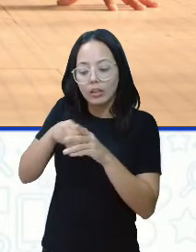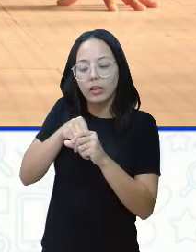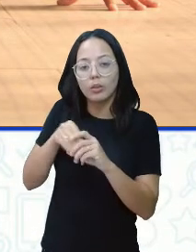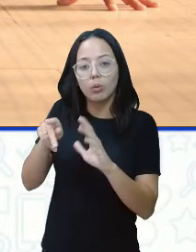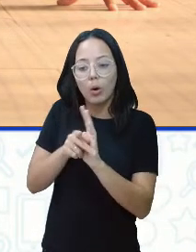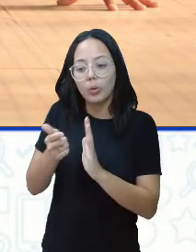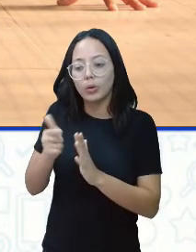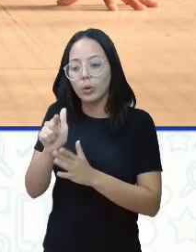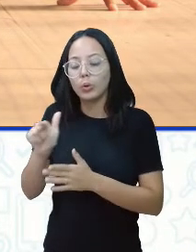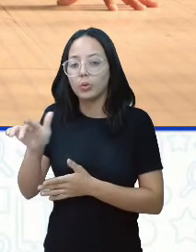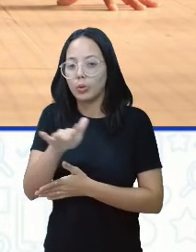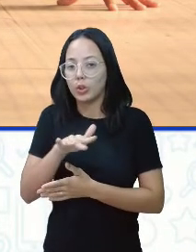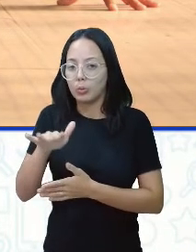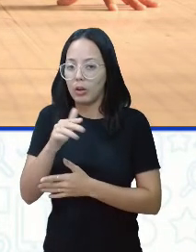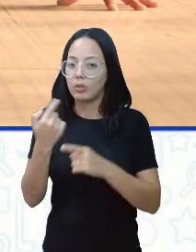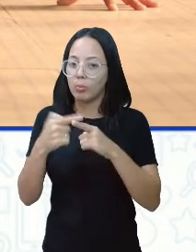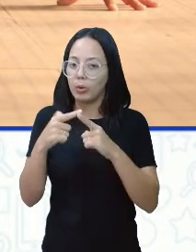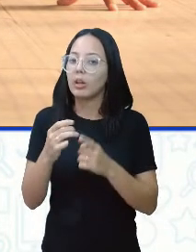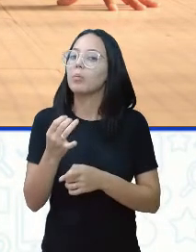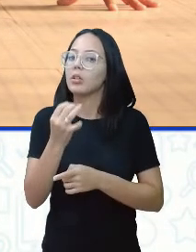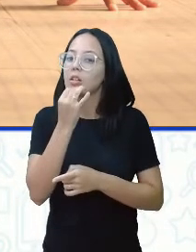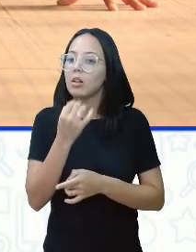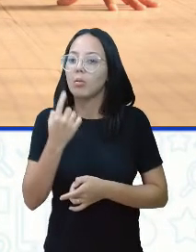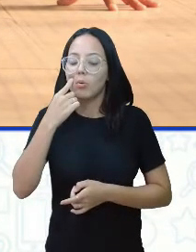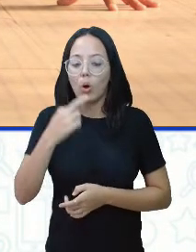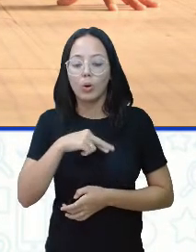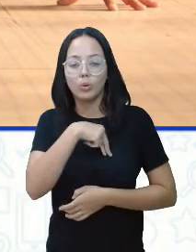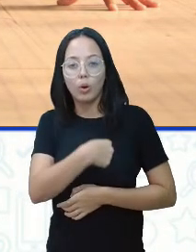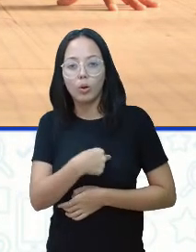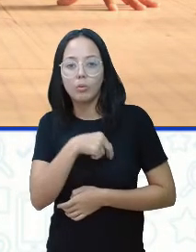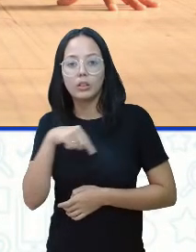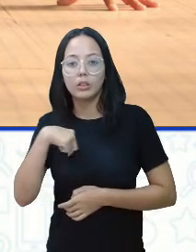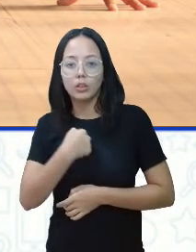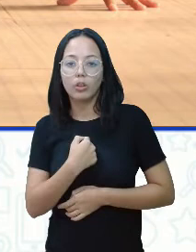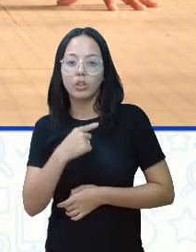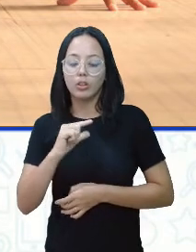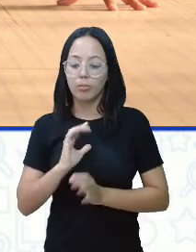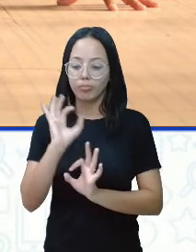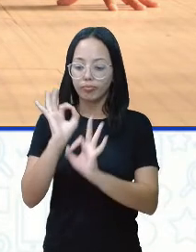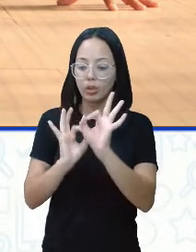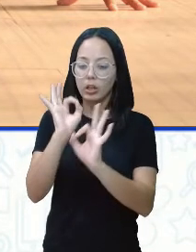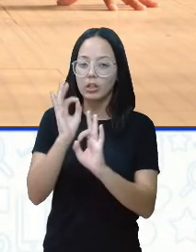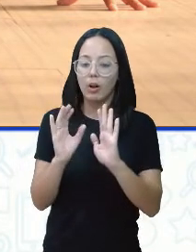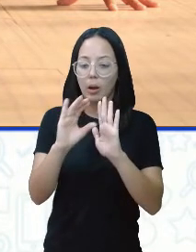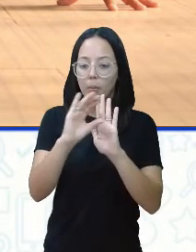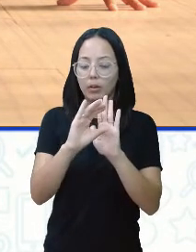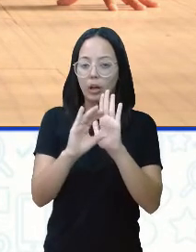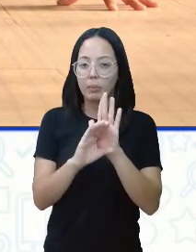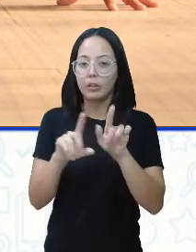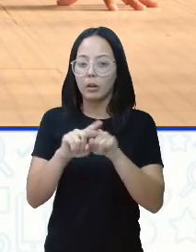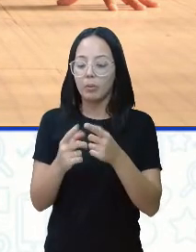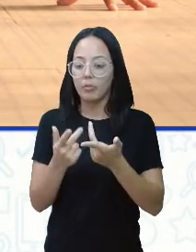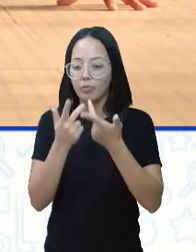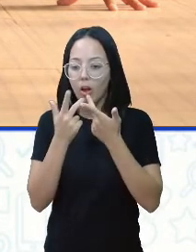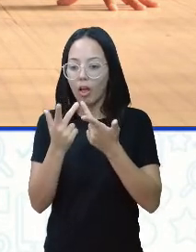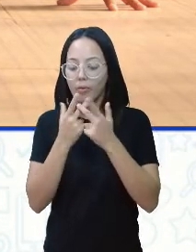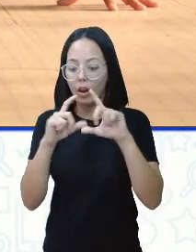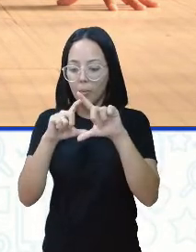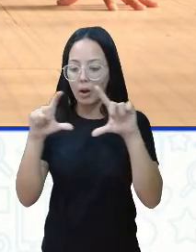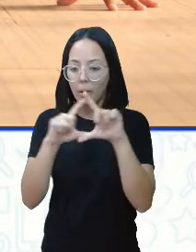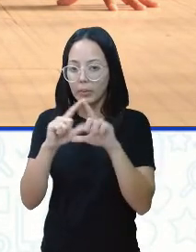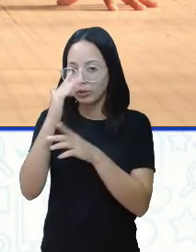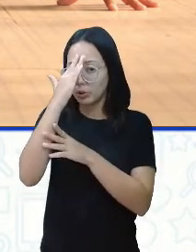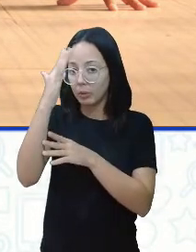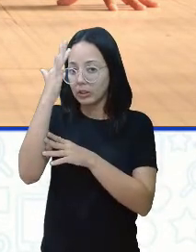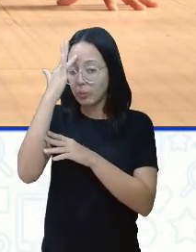outro espaço. Por exemplo, enquanto nos romances nós temos a organização em capítulos e a indicação das falas e dos pensamentos,